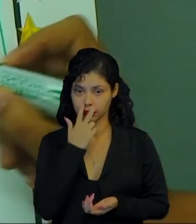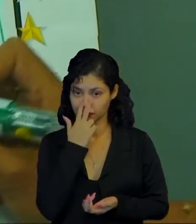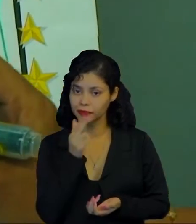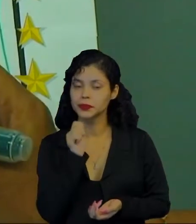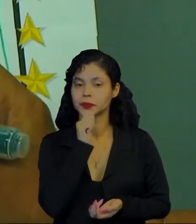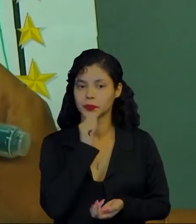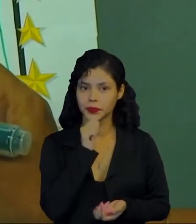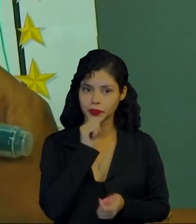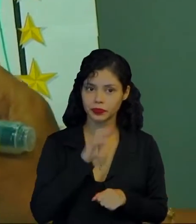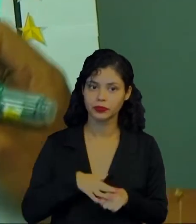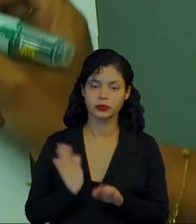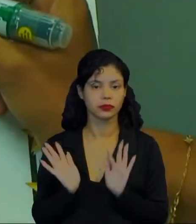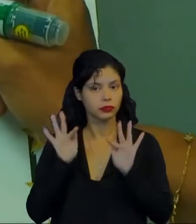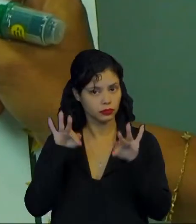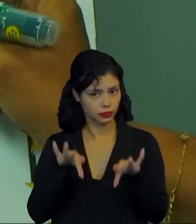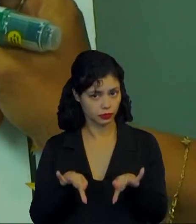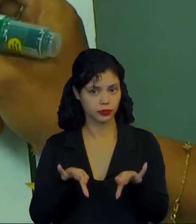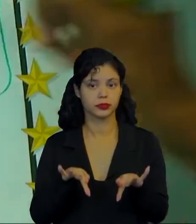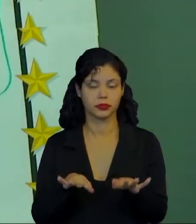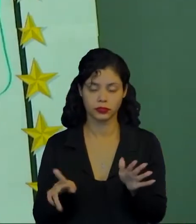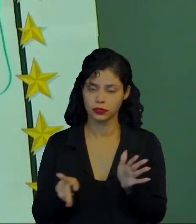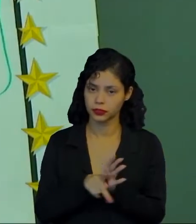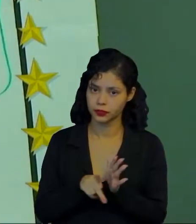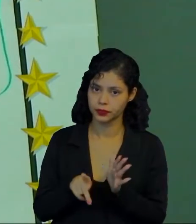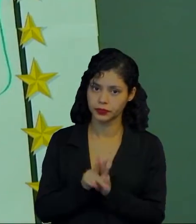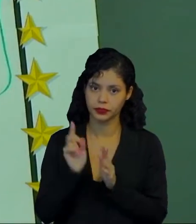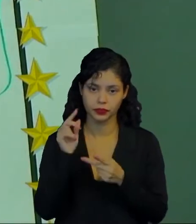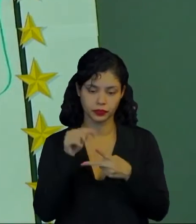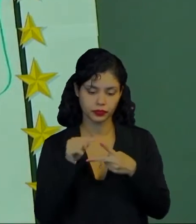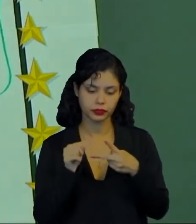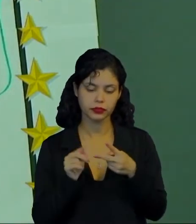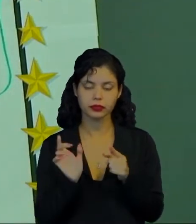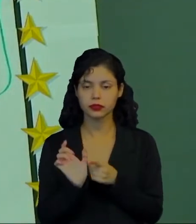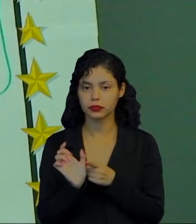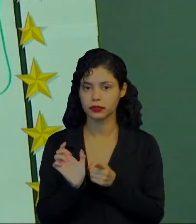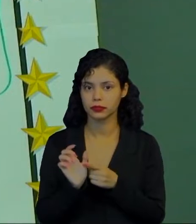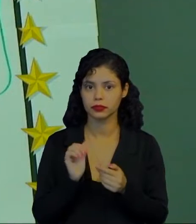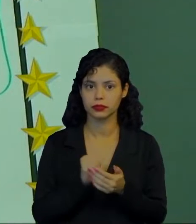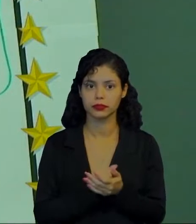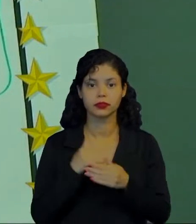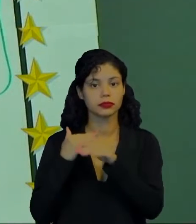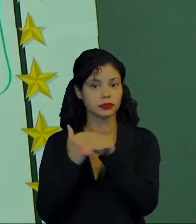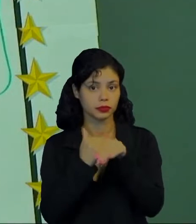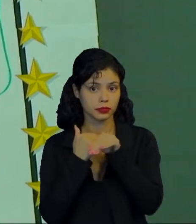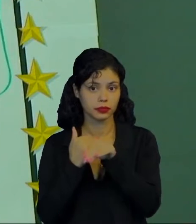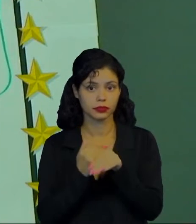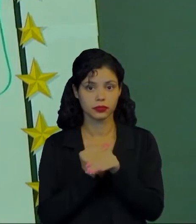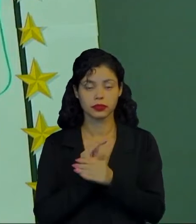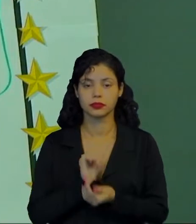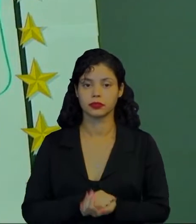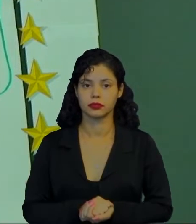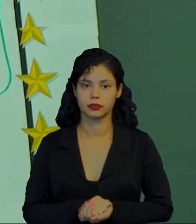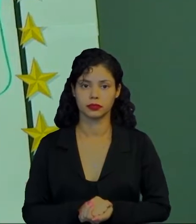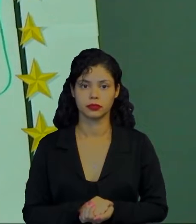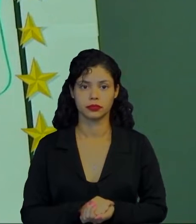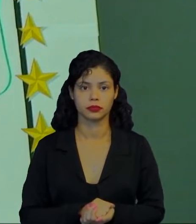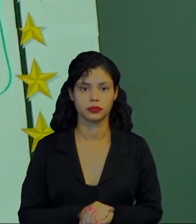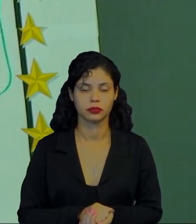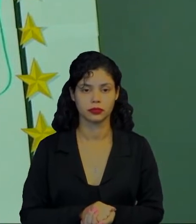E-I-R-O. A finalização dessas 2 palavras são iguais, são palavras que